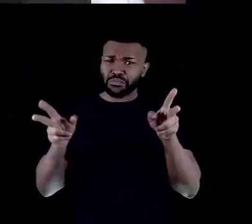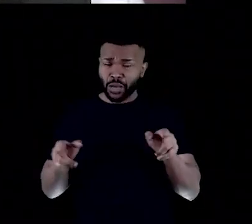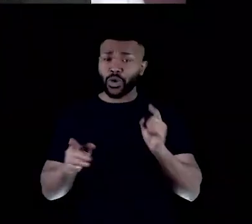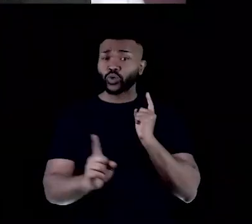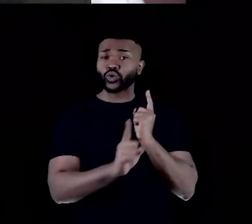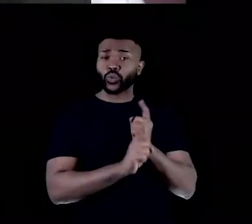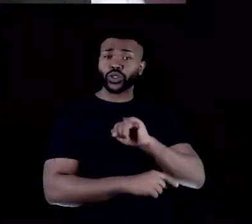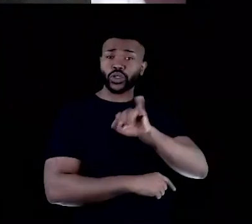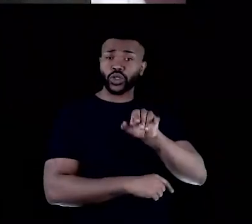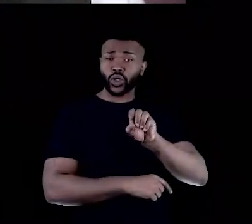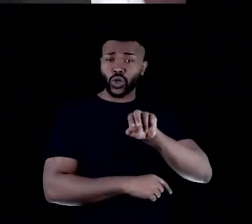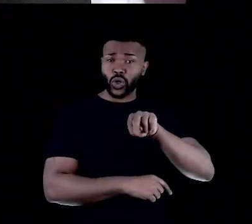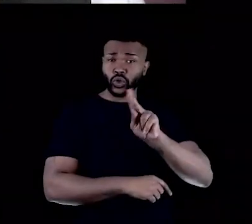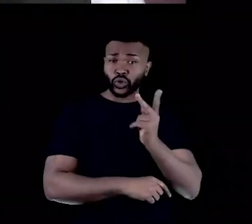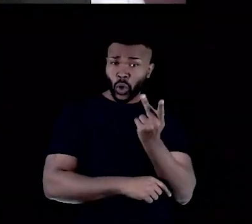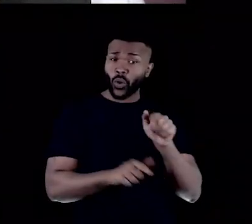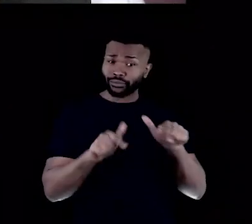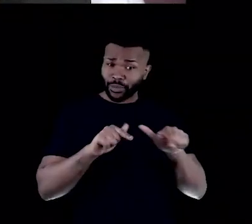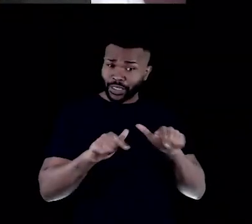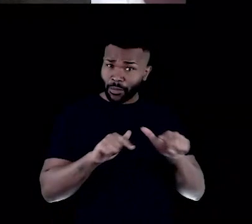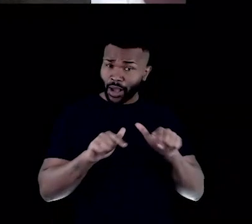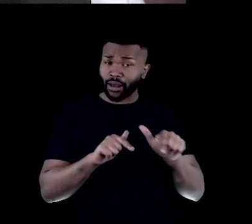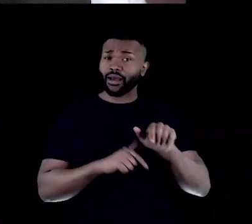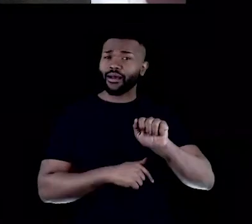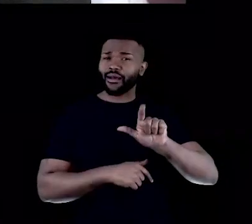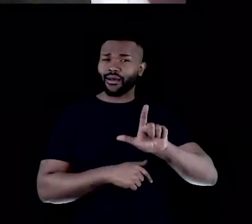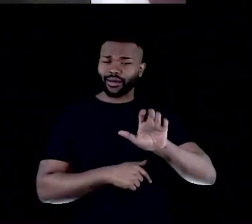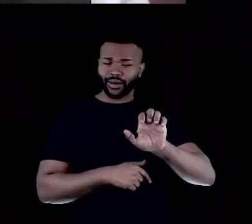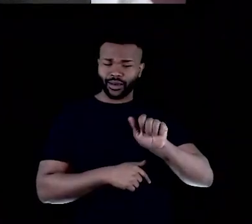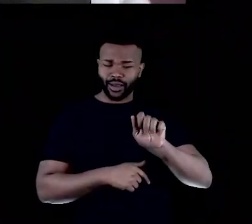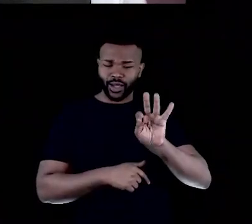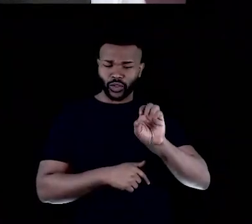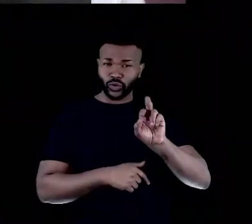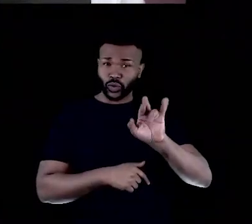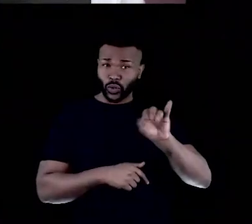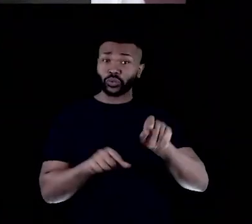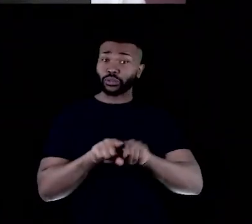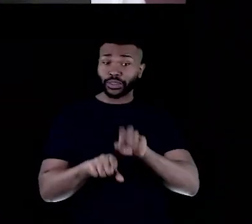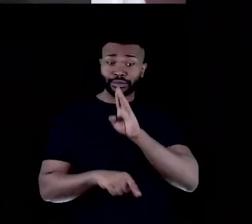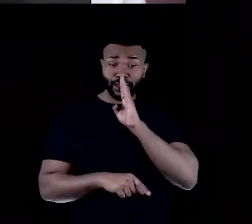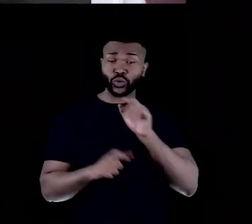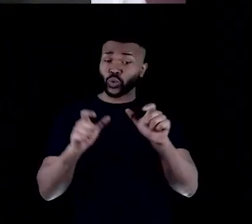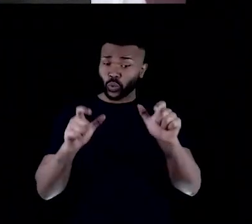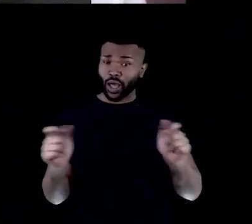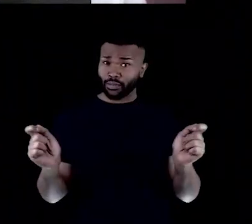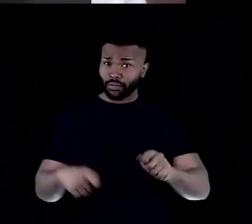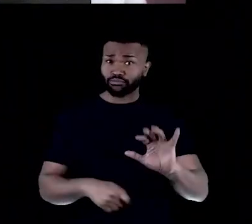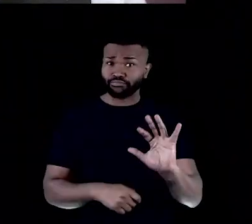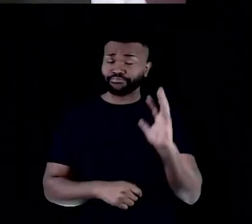John Cage, que ele também trabalha com aleatório e também trabalha com silêncio, entendendo o silêncio, o espaço onde o aleatório pode